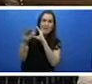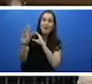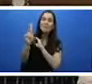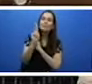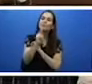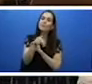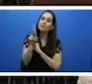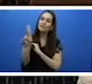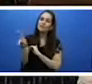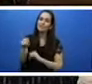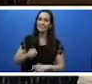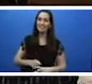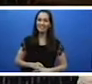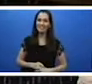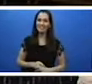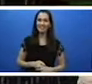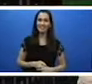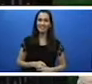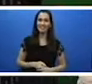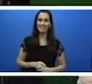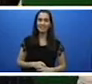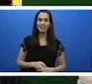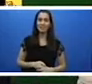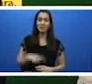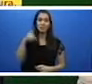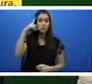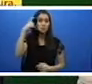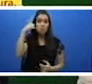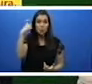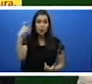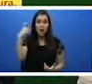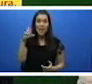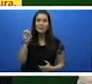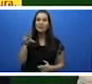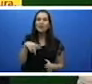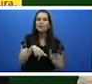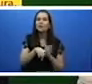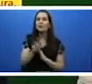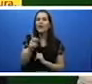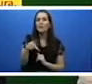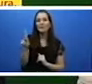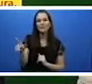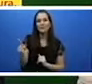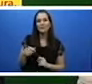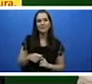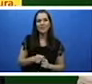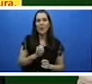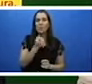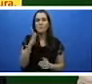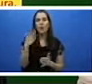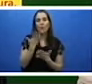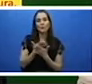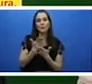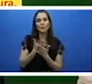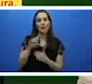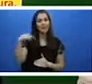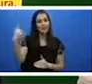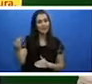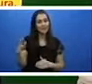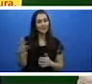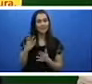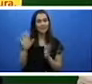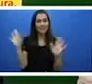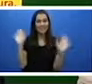Mande para a sua professora. Qualquer dúvida, ela irá lhe ajudar. Bons estudos, boa aula e até a próxima.